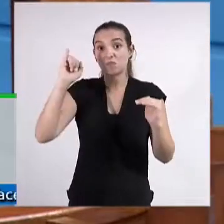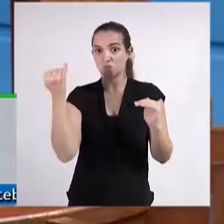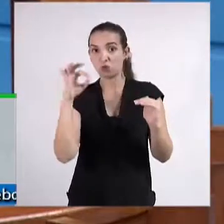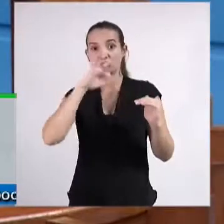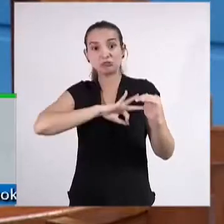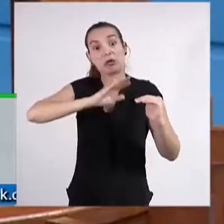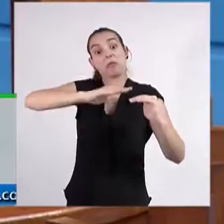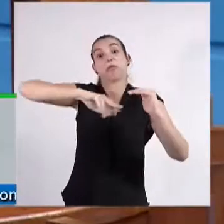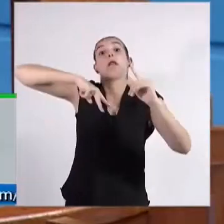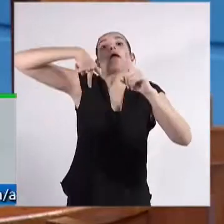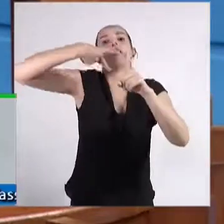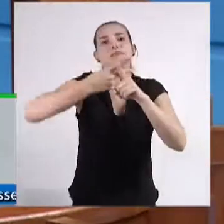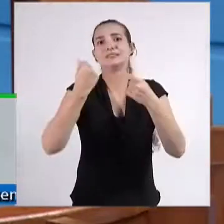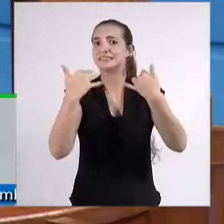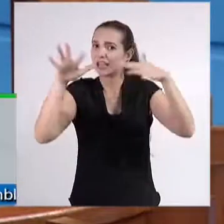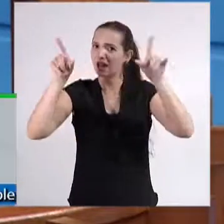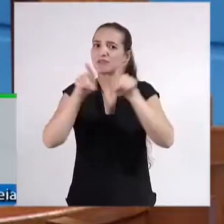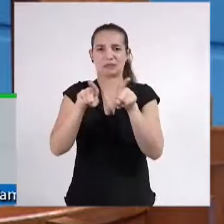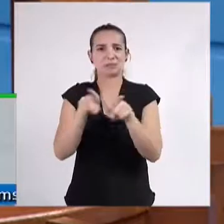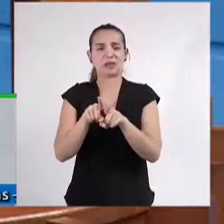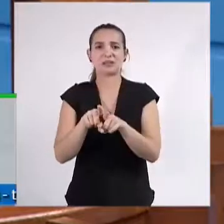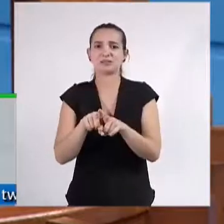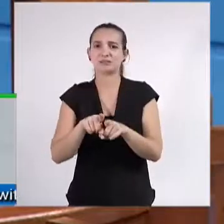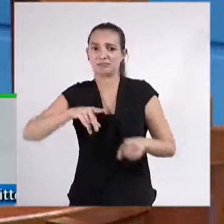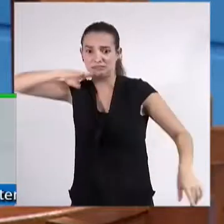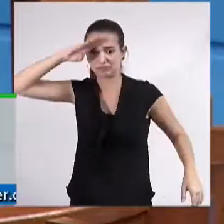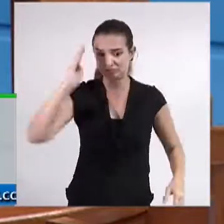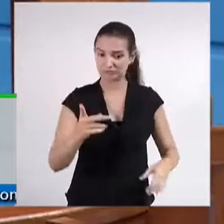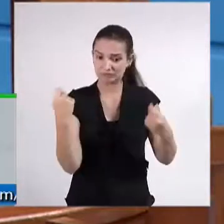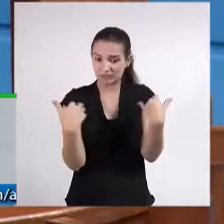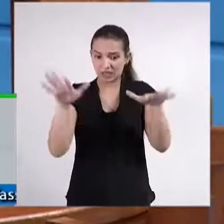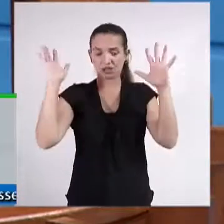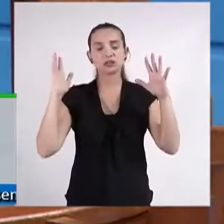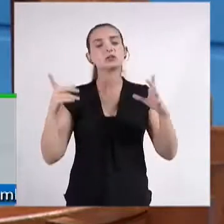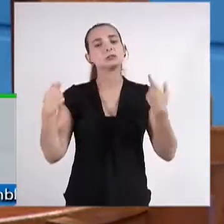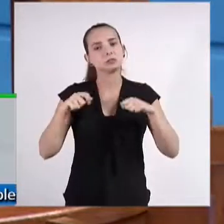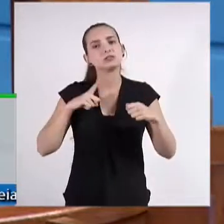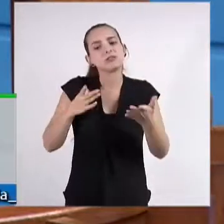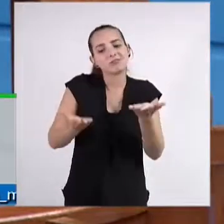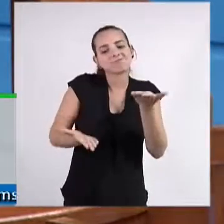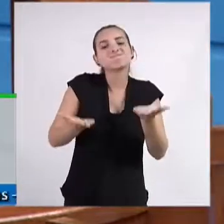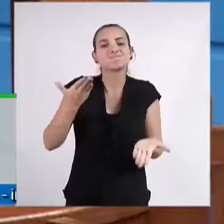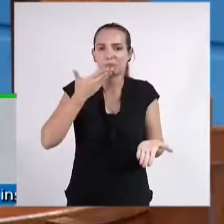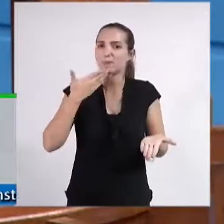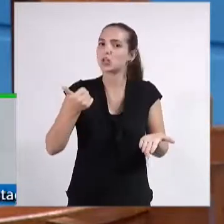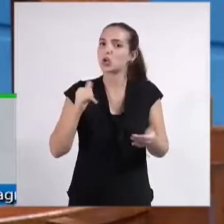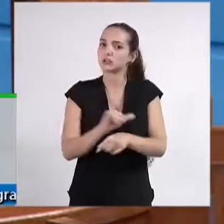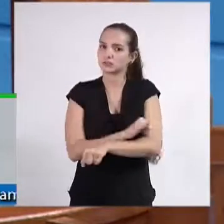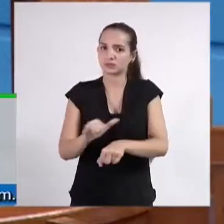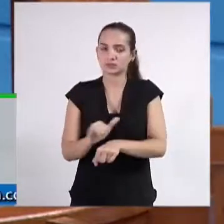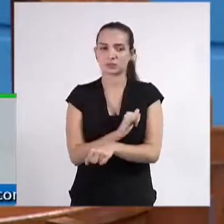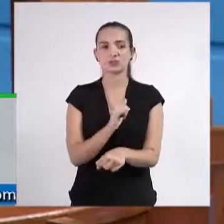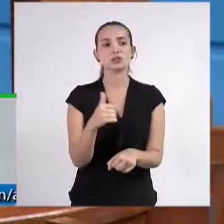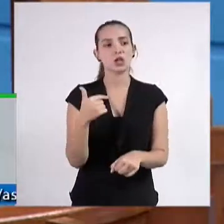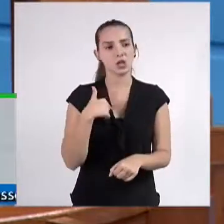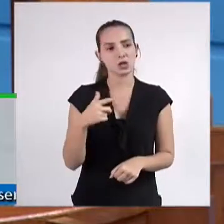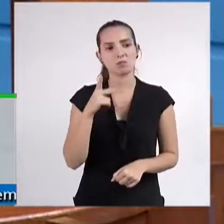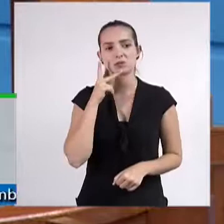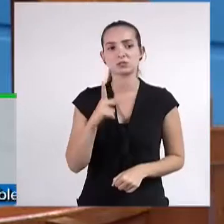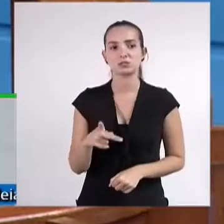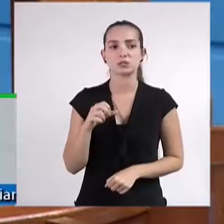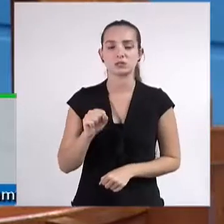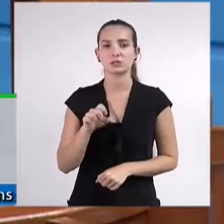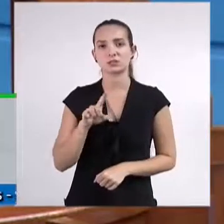Eu me proponho aqui, sendo deputado do PSDB, deputado